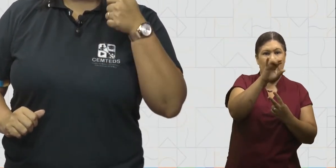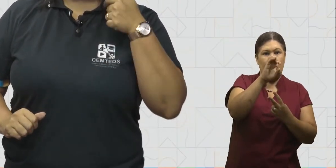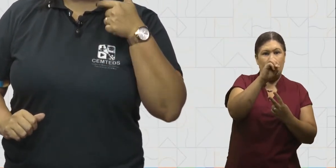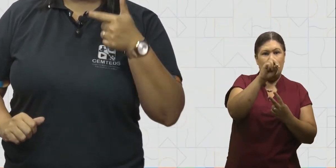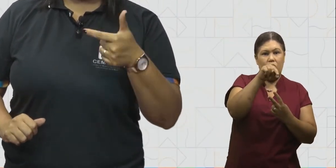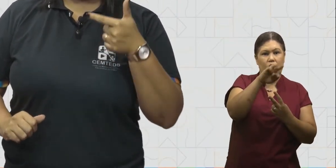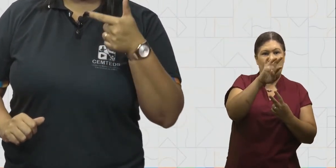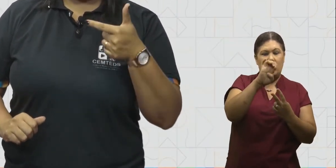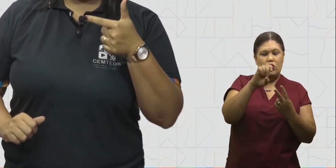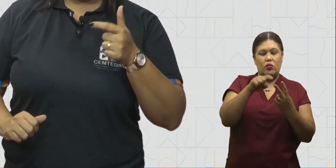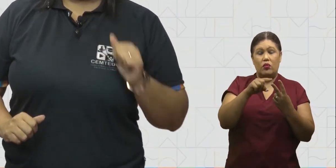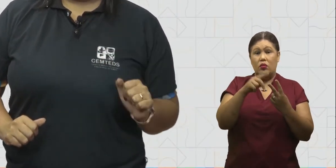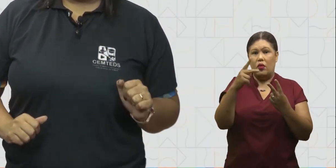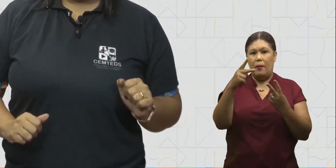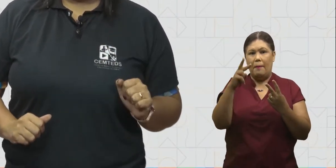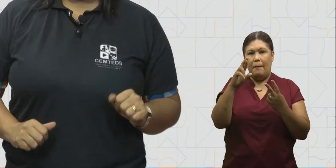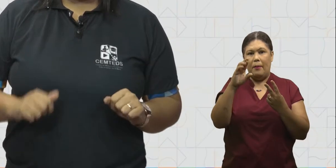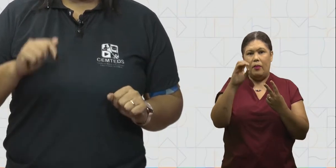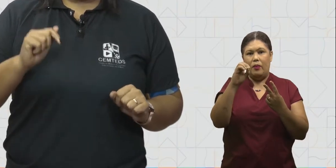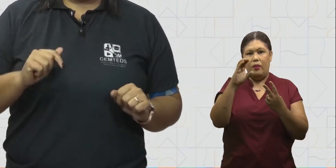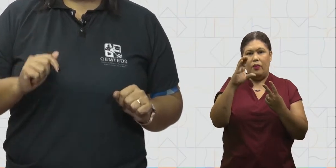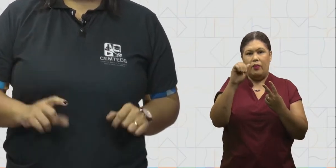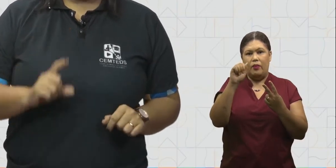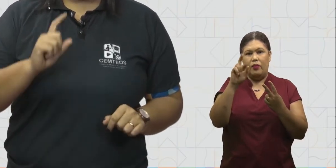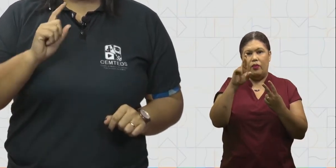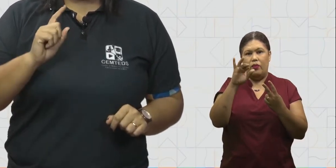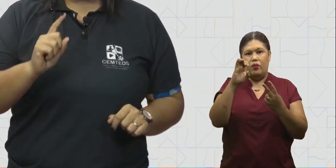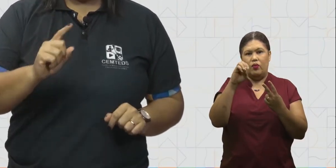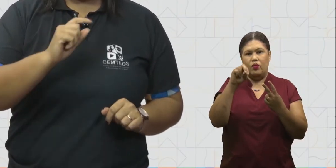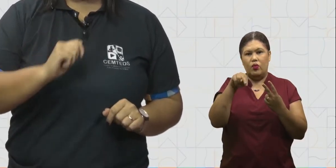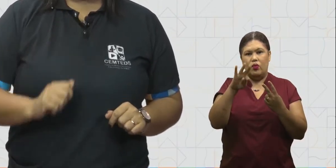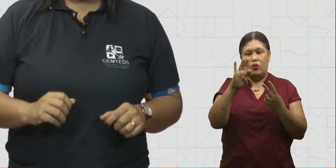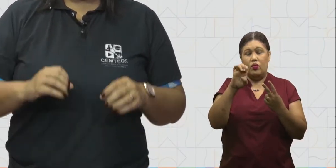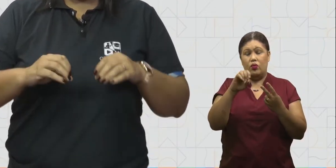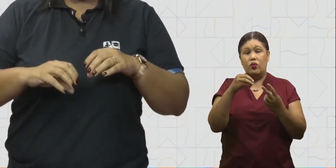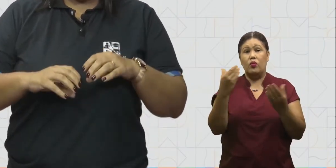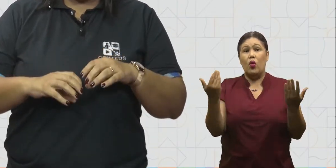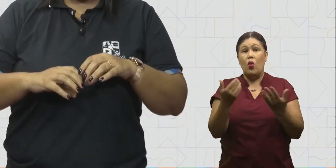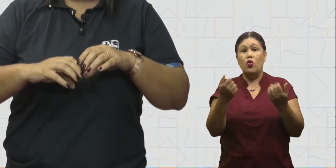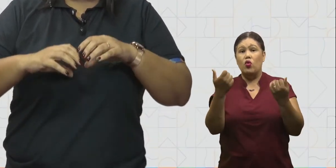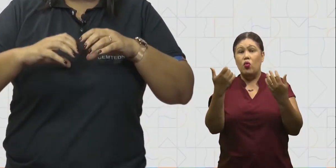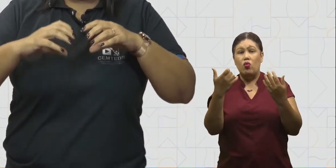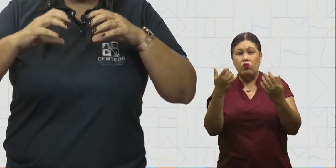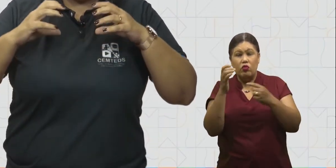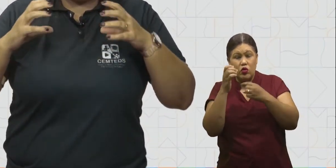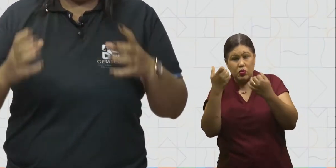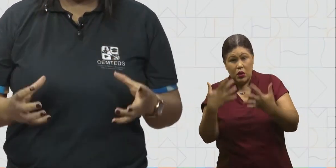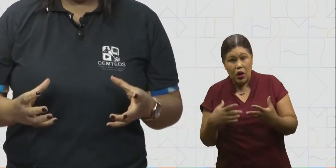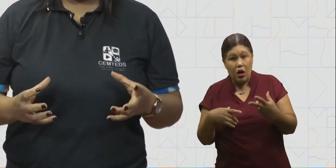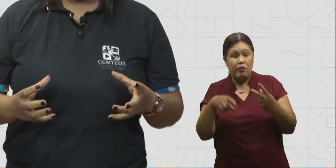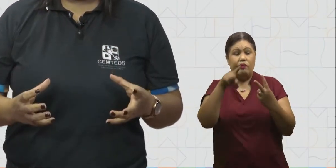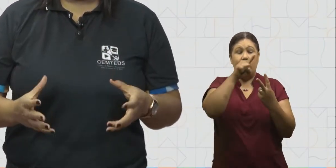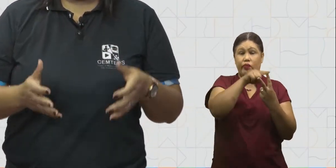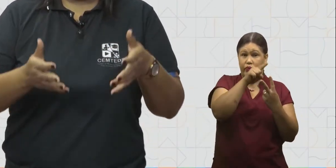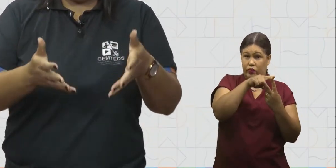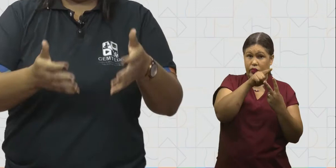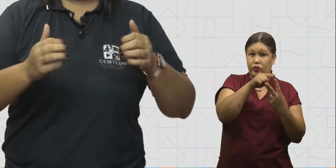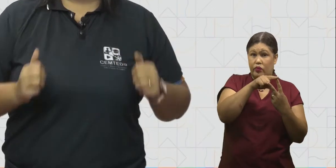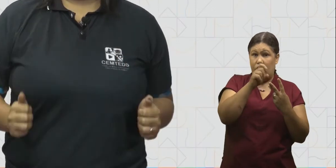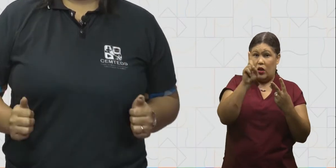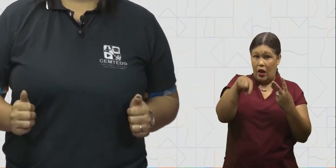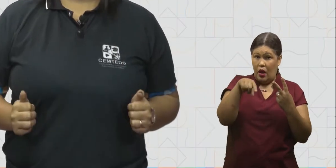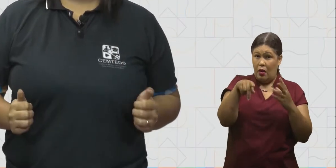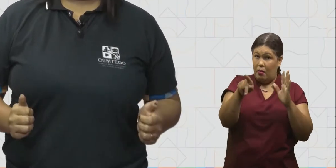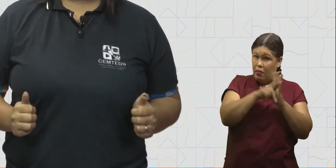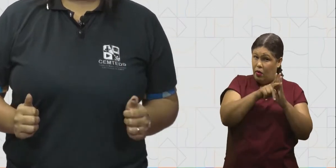eucarionte ou procarionte. Hoje eu vou mostrar para você como é uma célula eucarionte, que é a